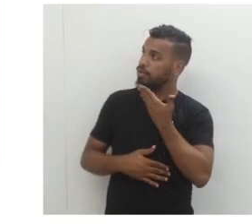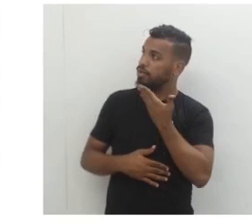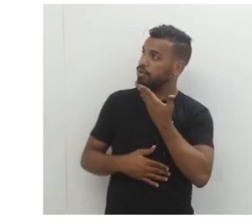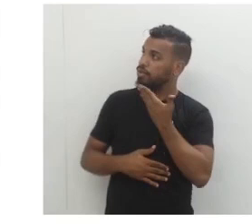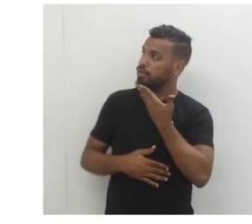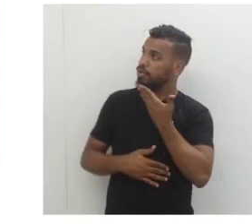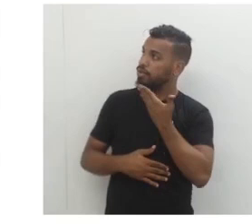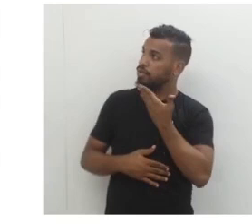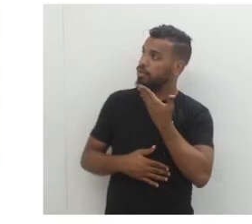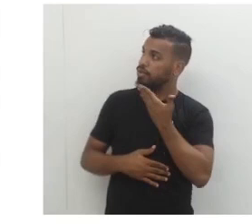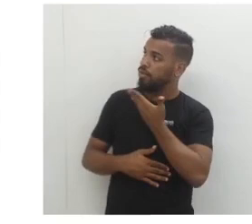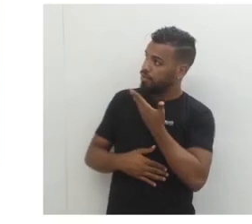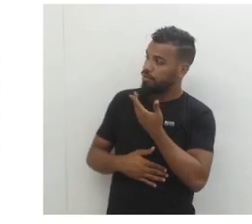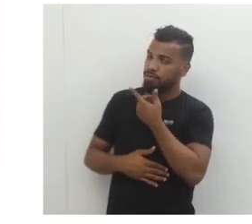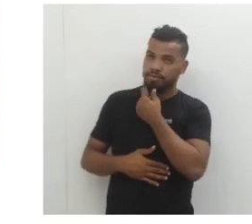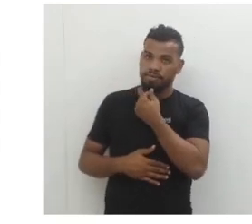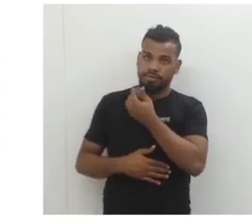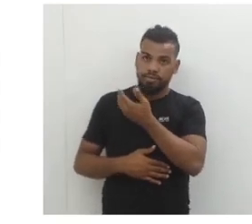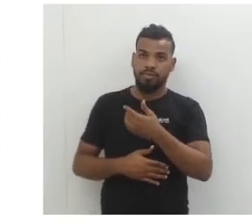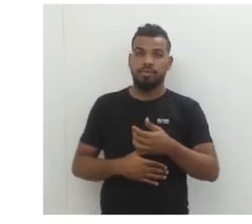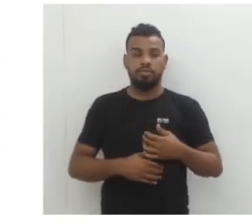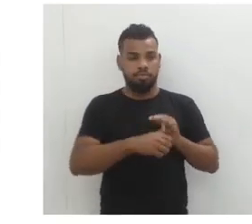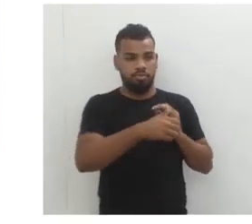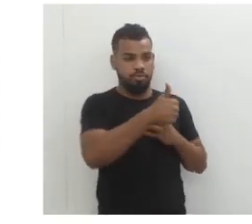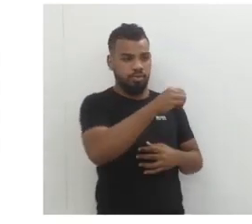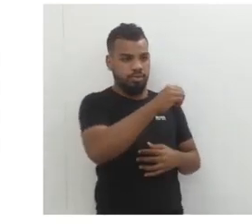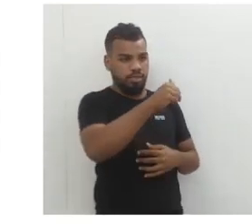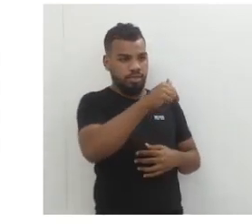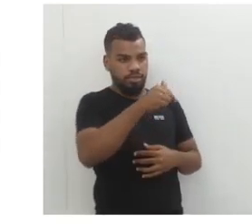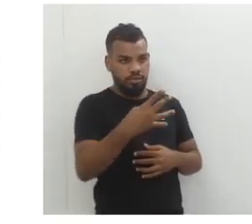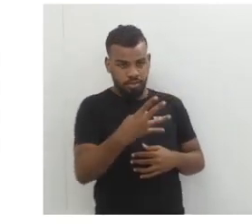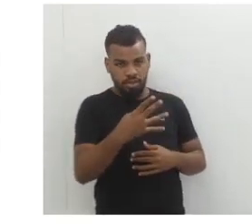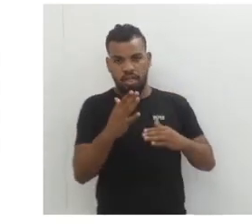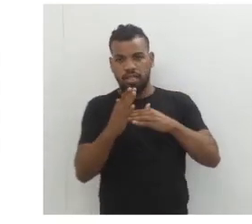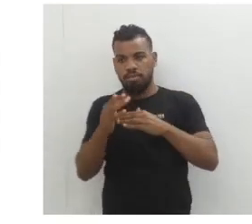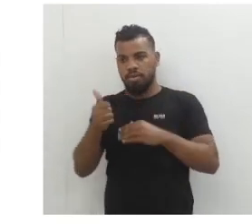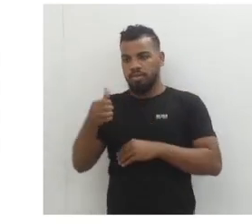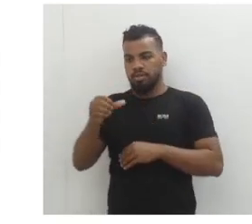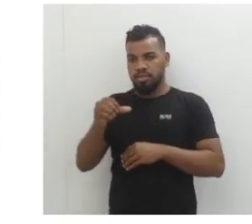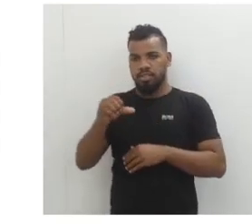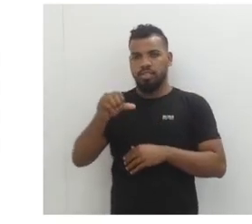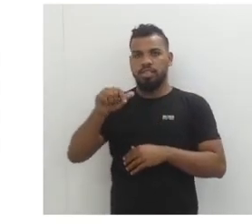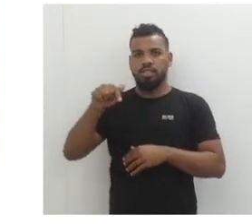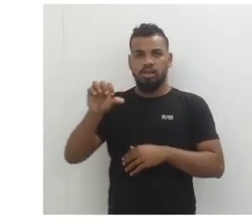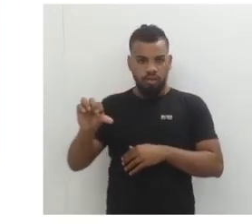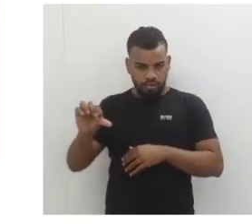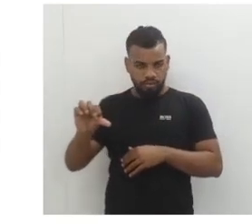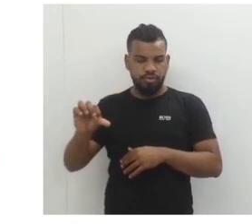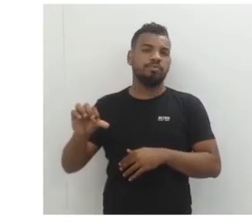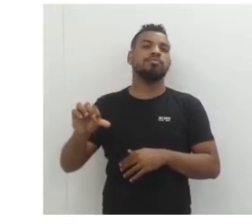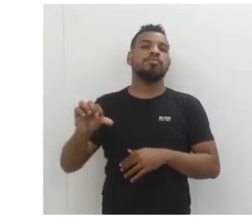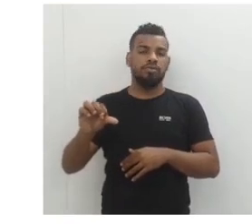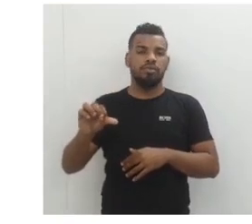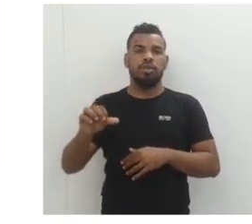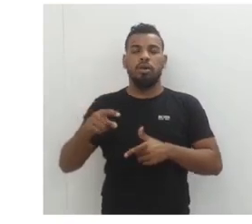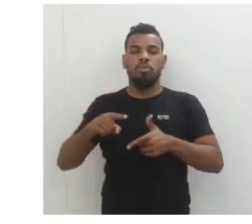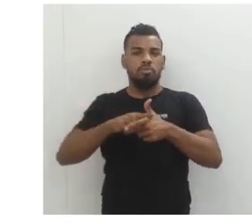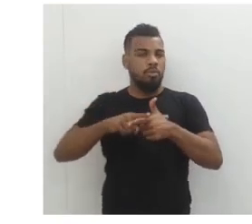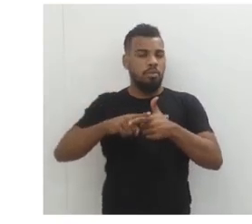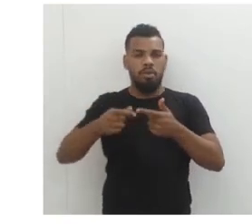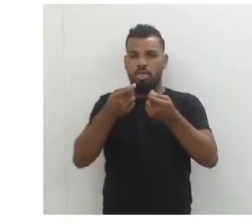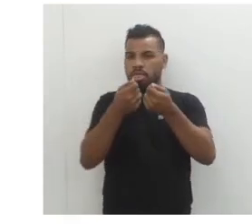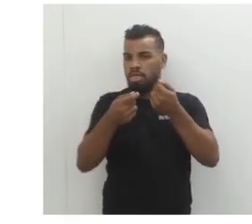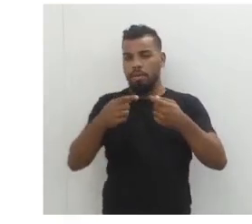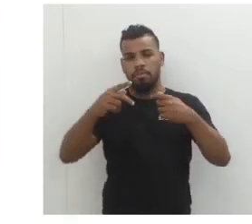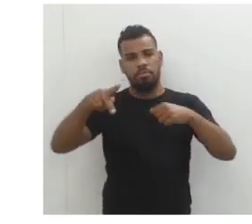faixa presidencial. De 1974 até 1979, a crise econômica do país